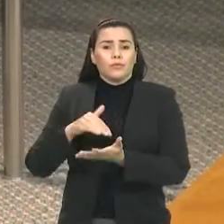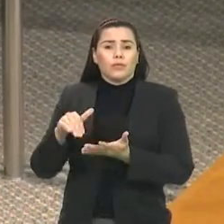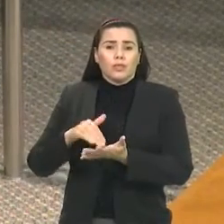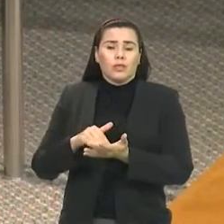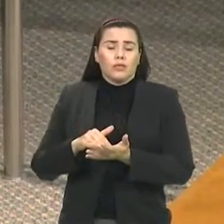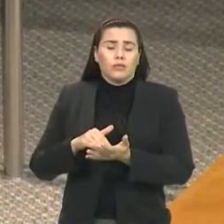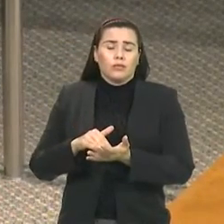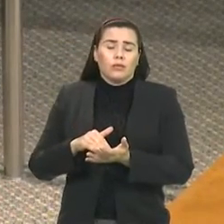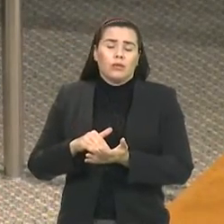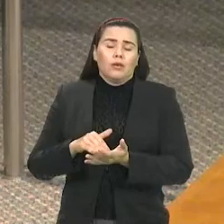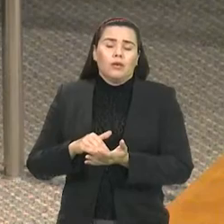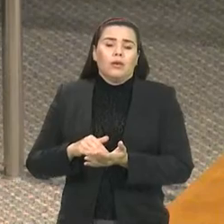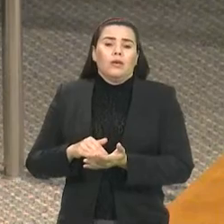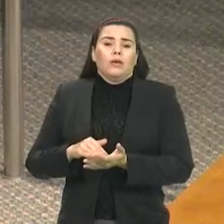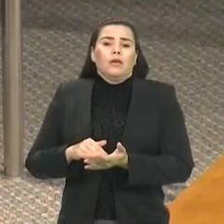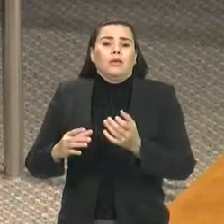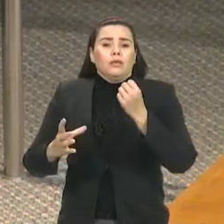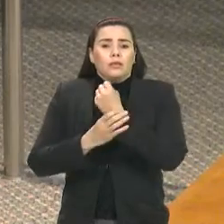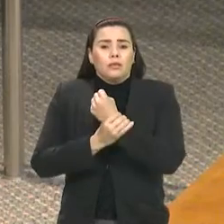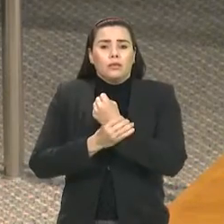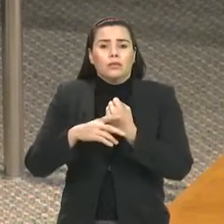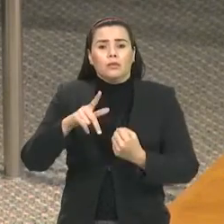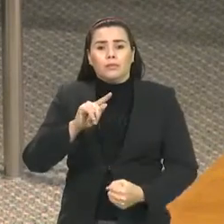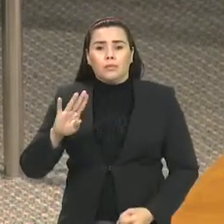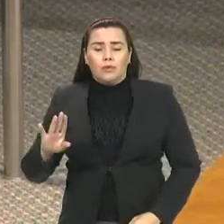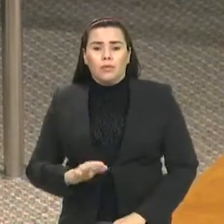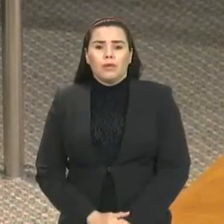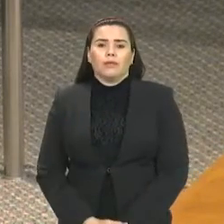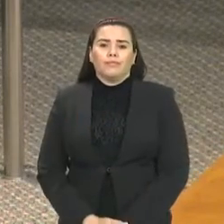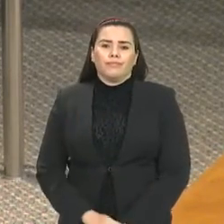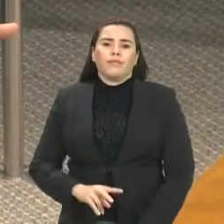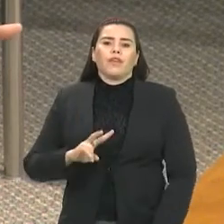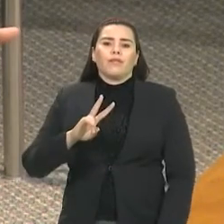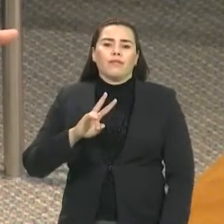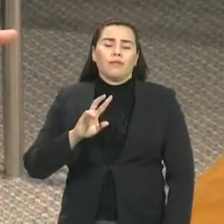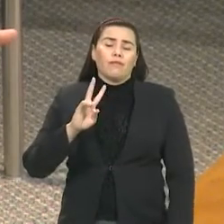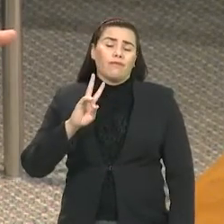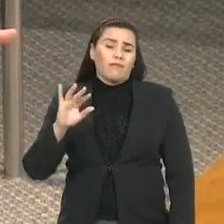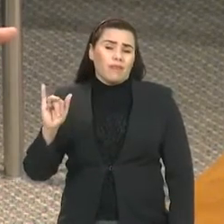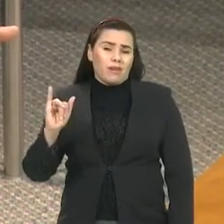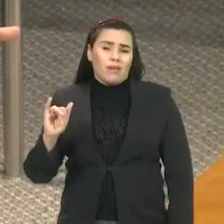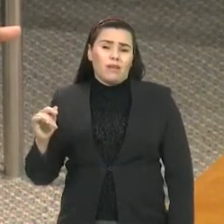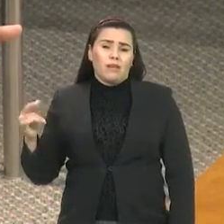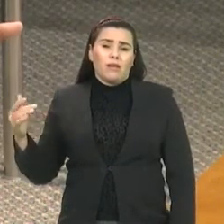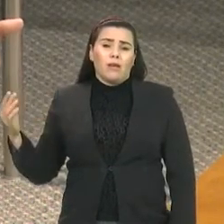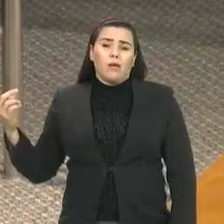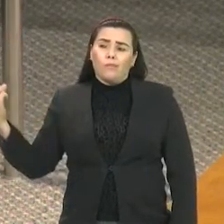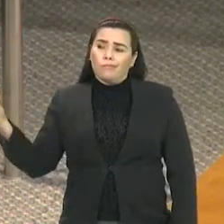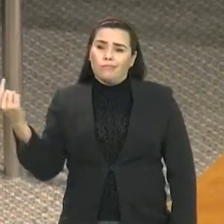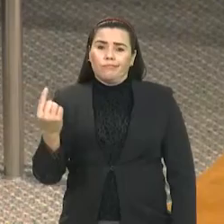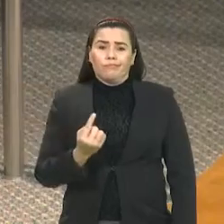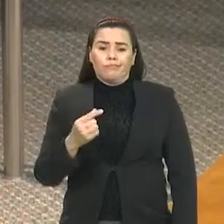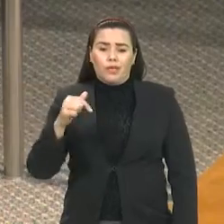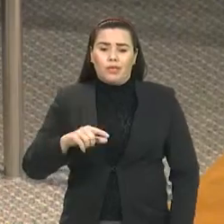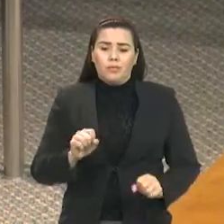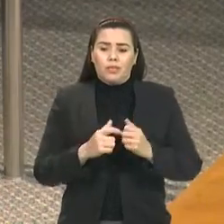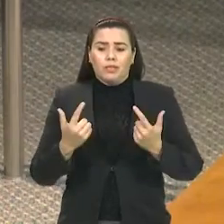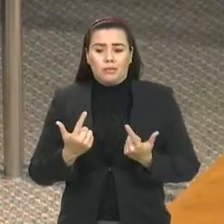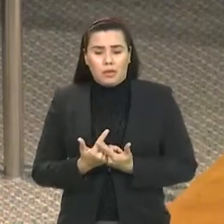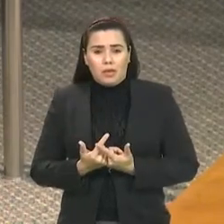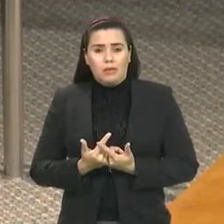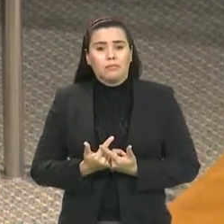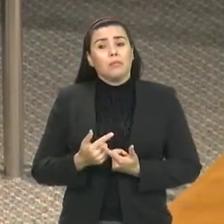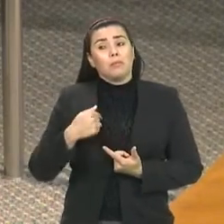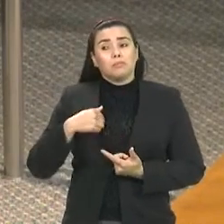Pública para que possa ser ouvido pela Assembleia Legislativa do Estado do Maranhão. Estamos aguardando a confirmação. Hoje teremos 2